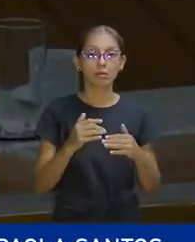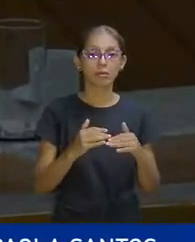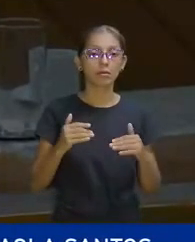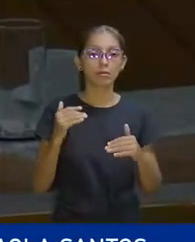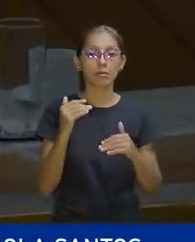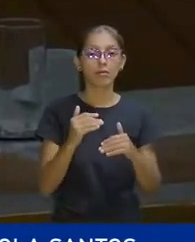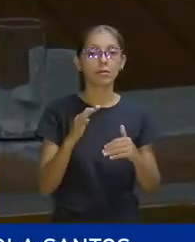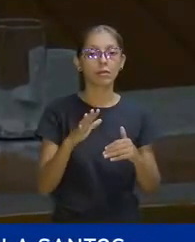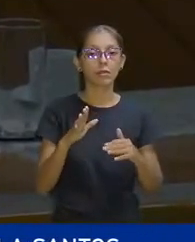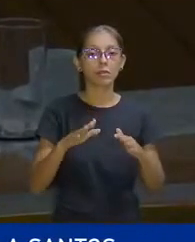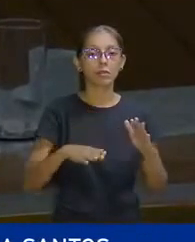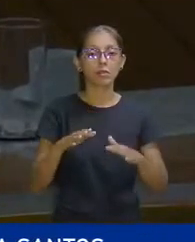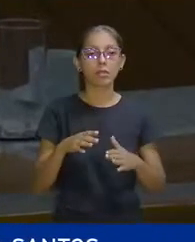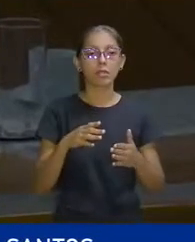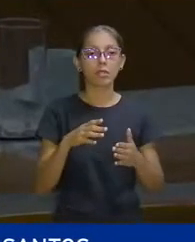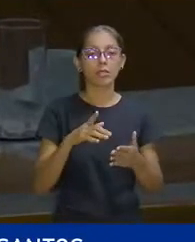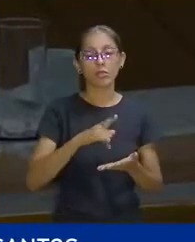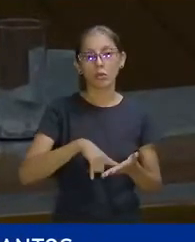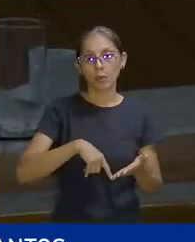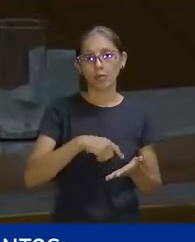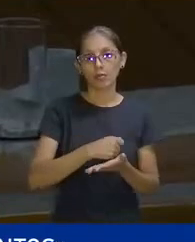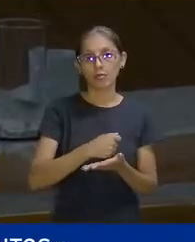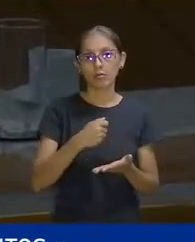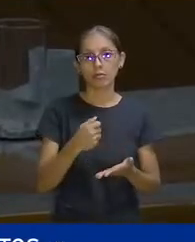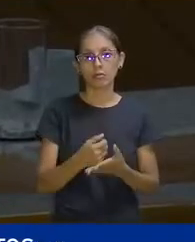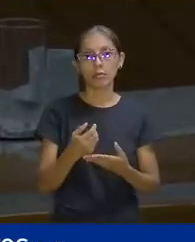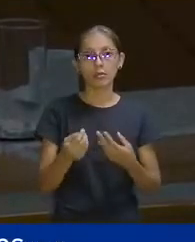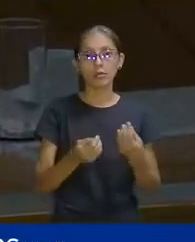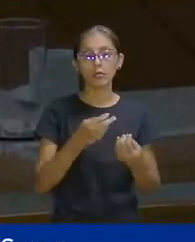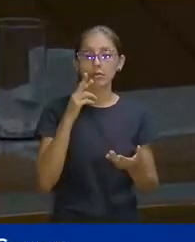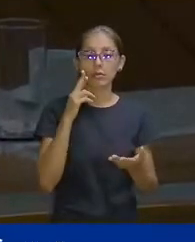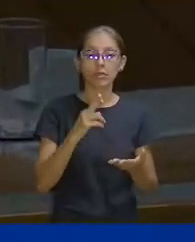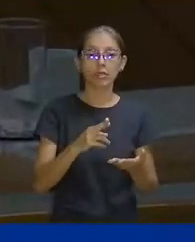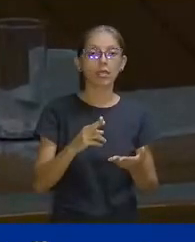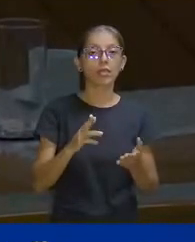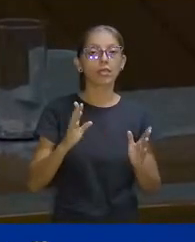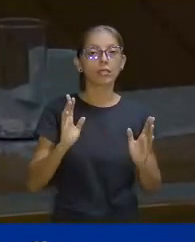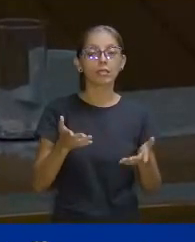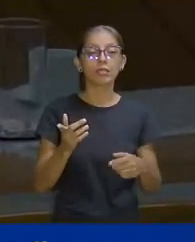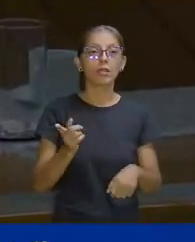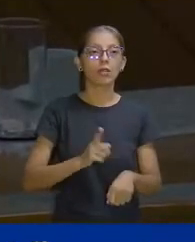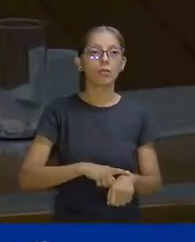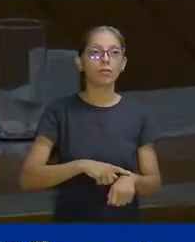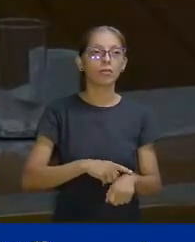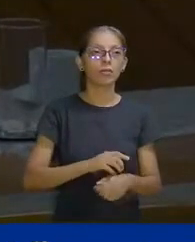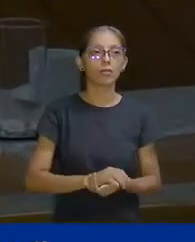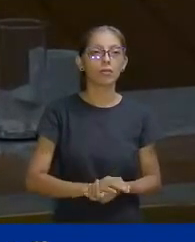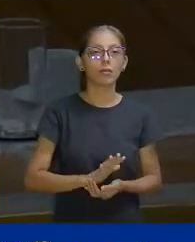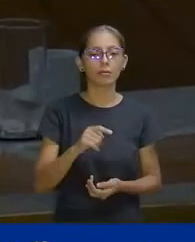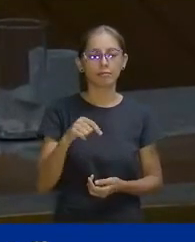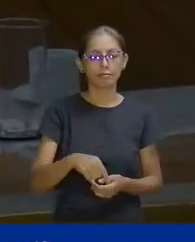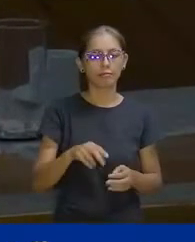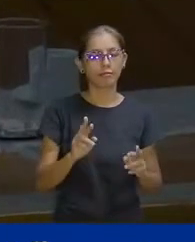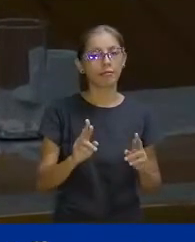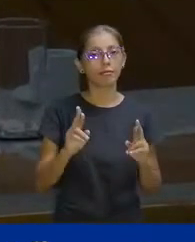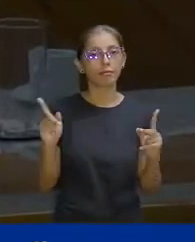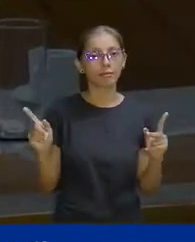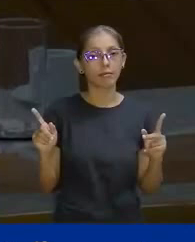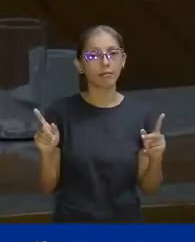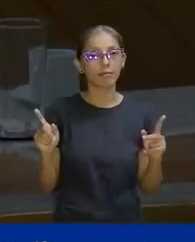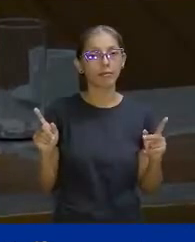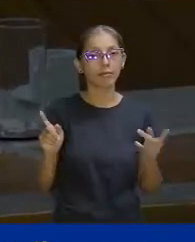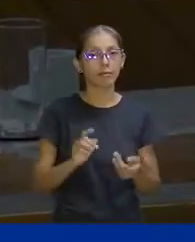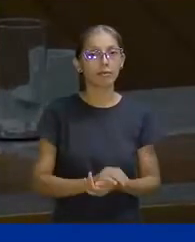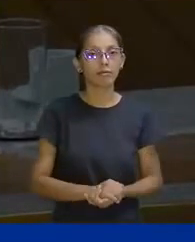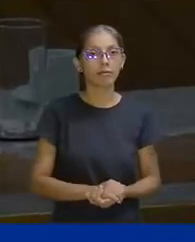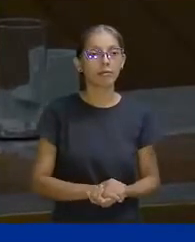invocando o princípio da causa madura, ele já profere a decisão no ato. Mas aqui não aconteceu nenhuma coisa nem outra. O que tem